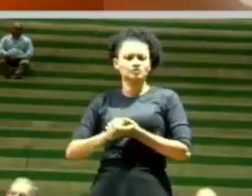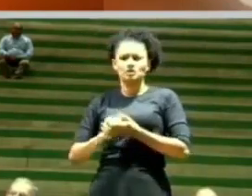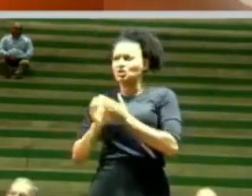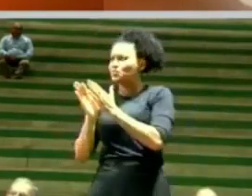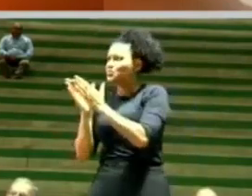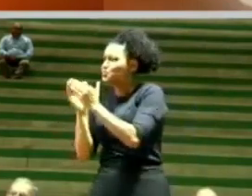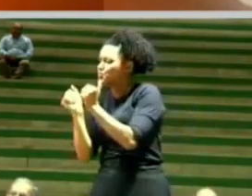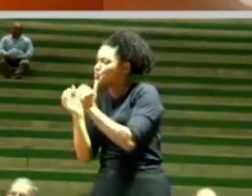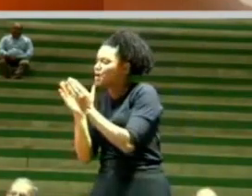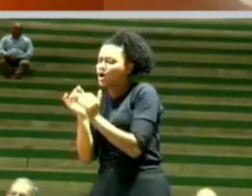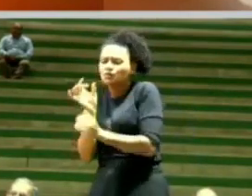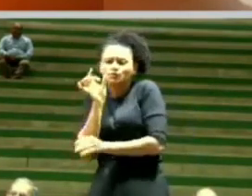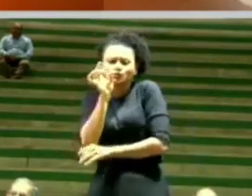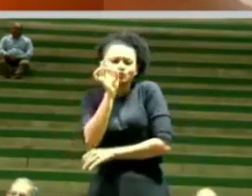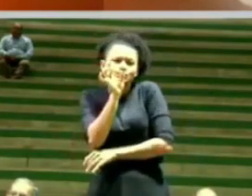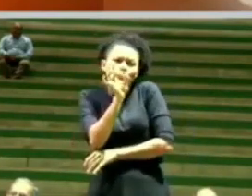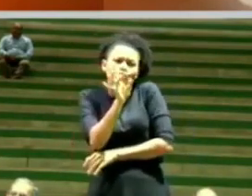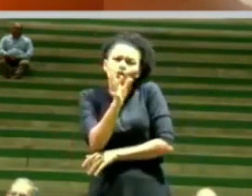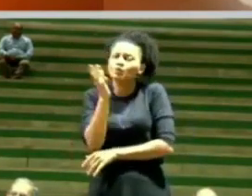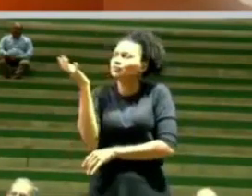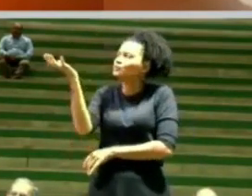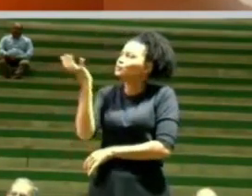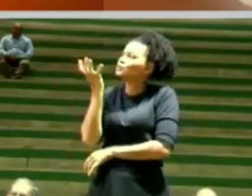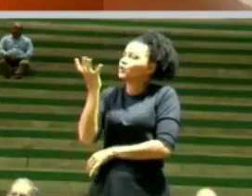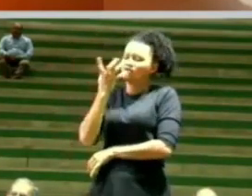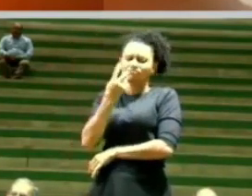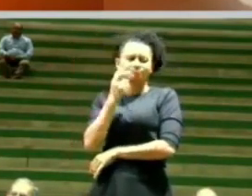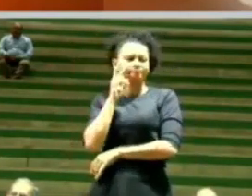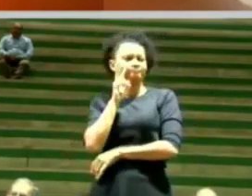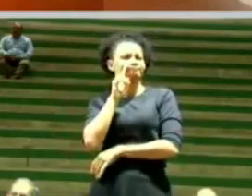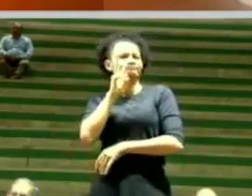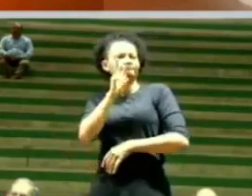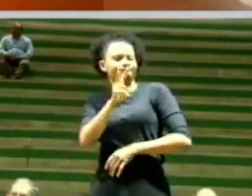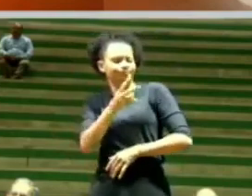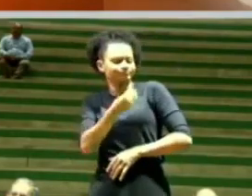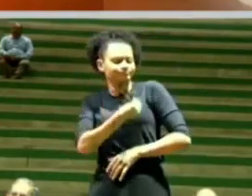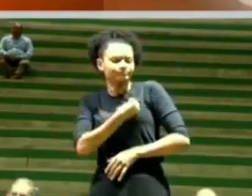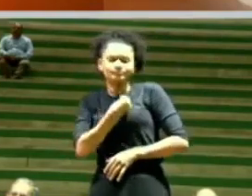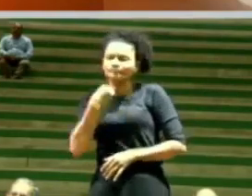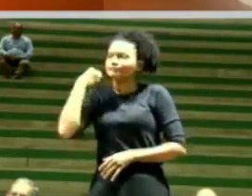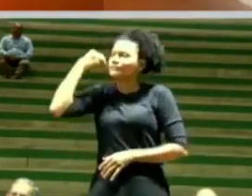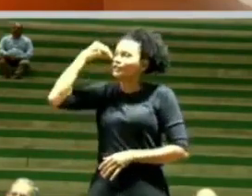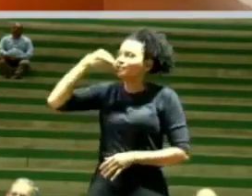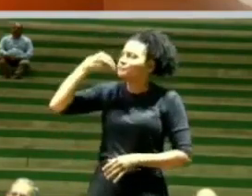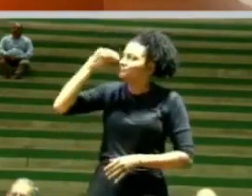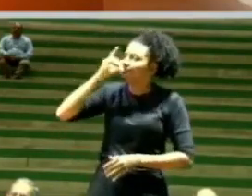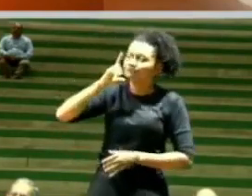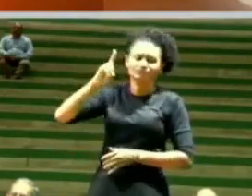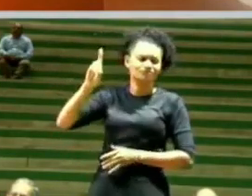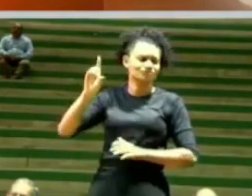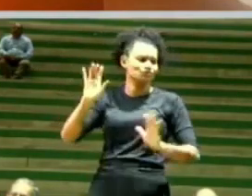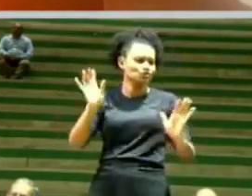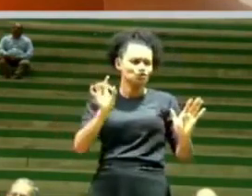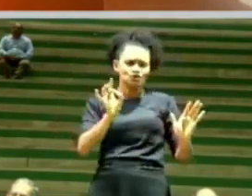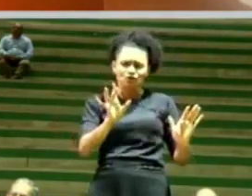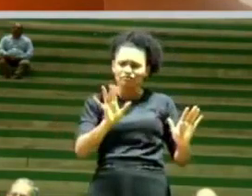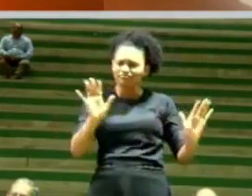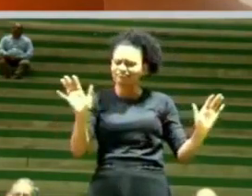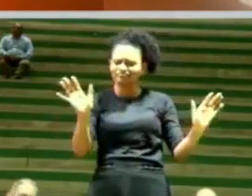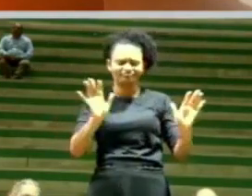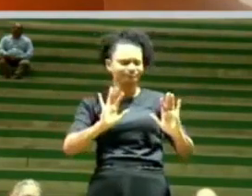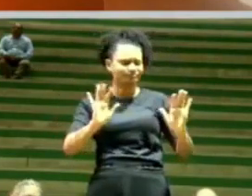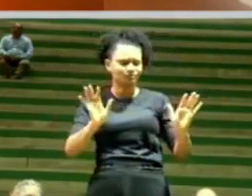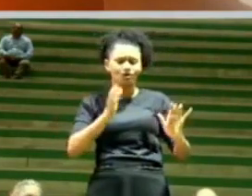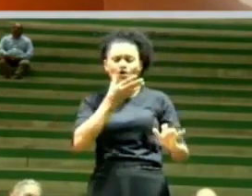isto apenas porque ele quer viver uma experiência com Deus. Não é só isto.